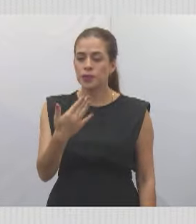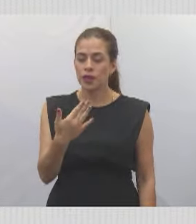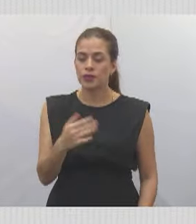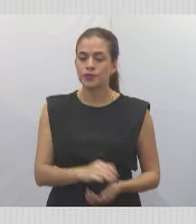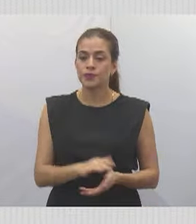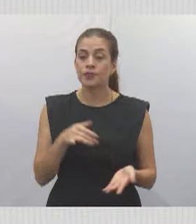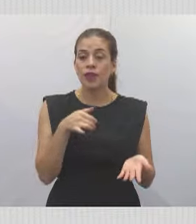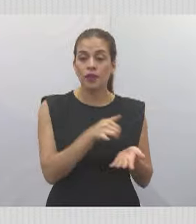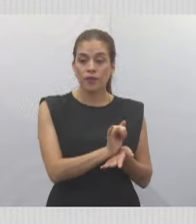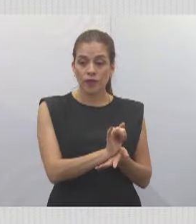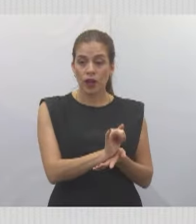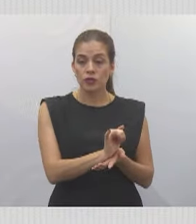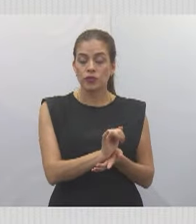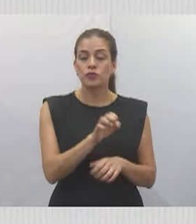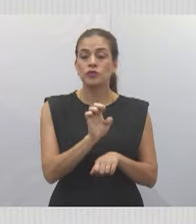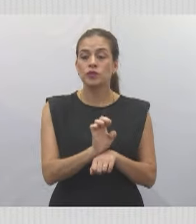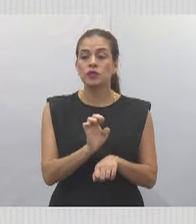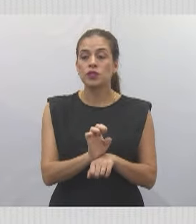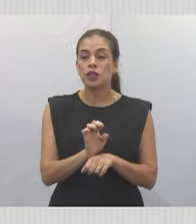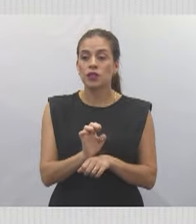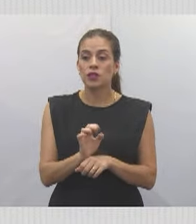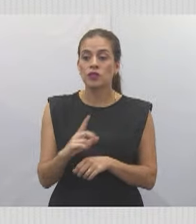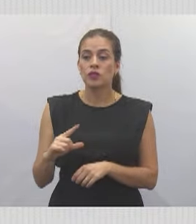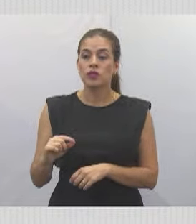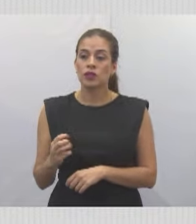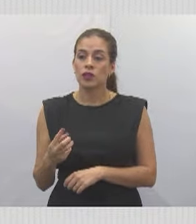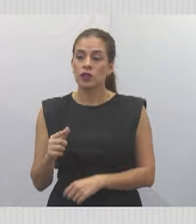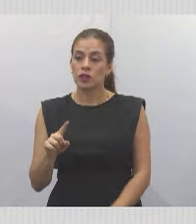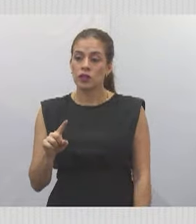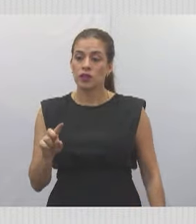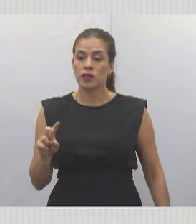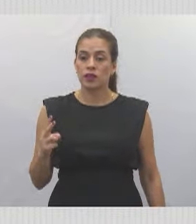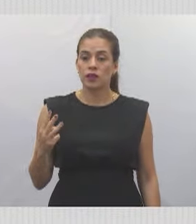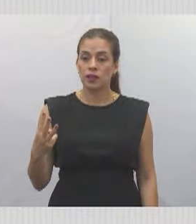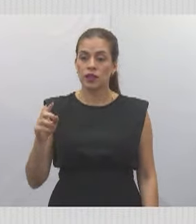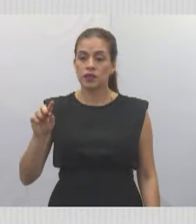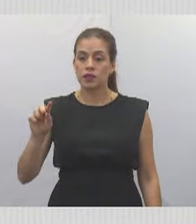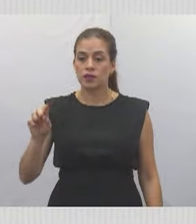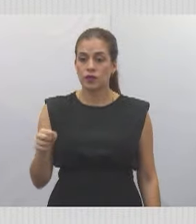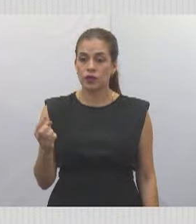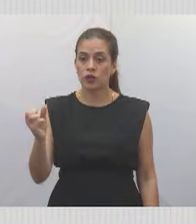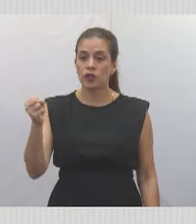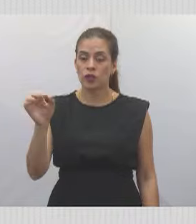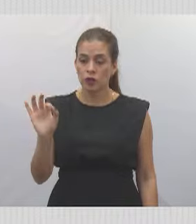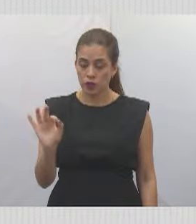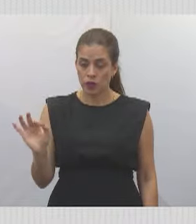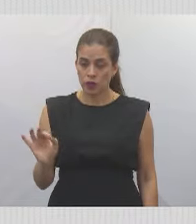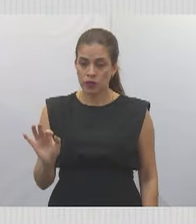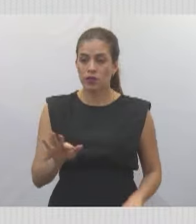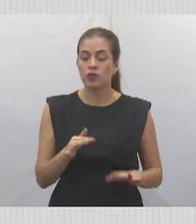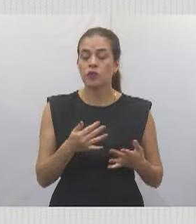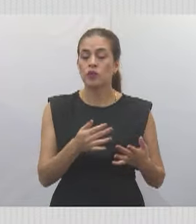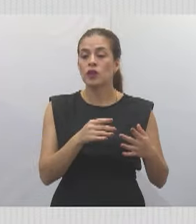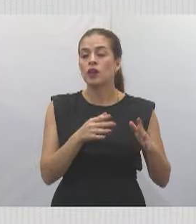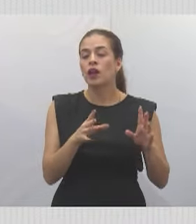Absenteísmo das cotas do Estado, fechamos em 13,8%. Absenteísmo no SIM,